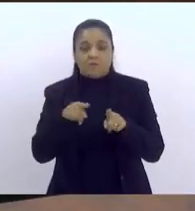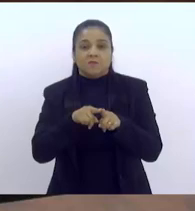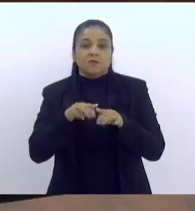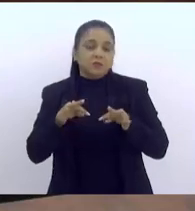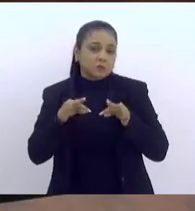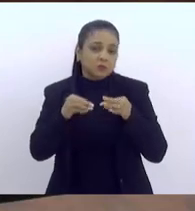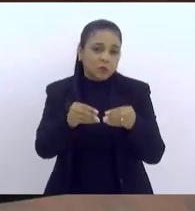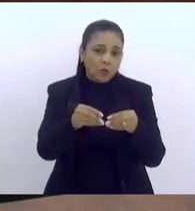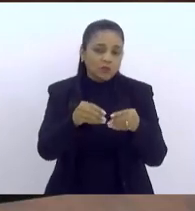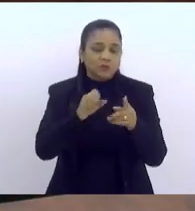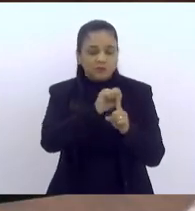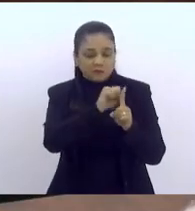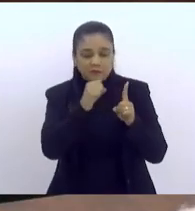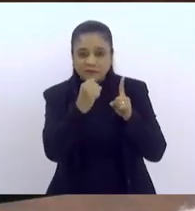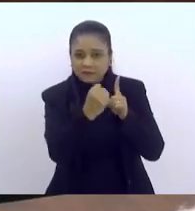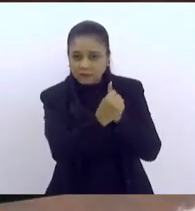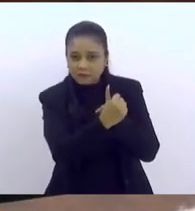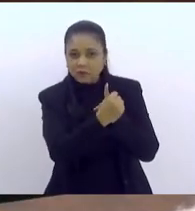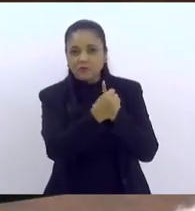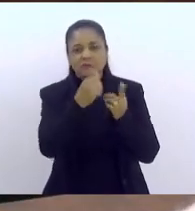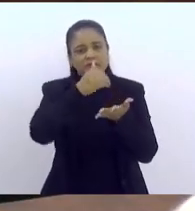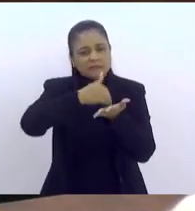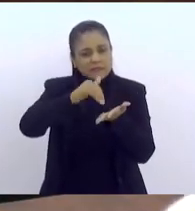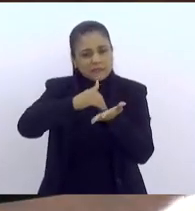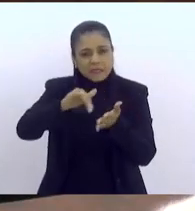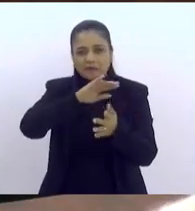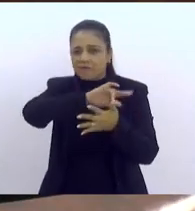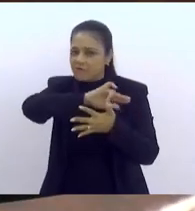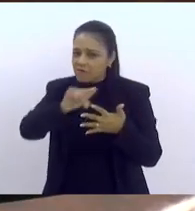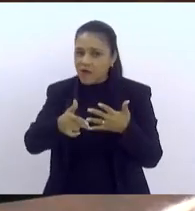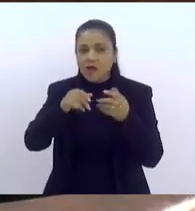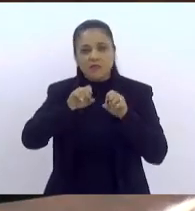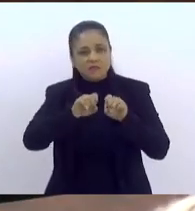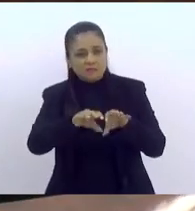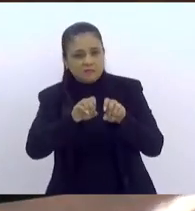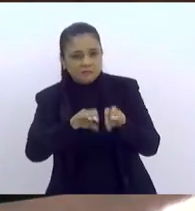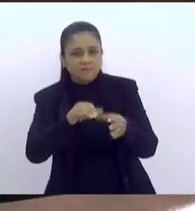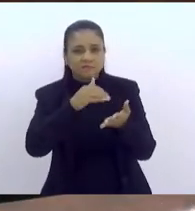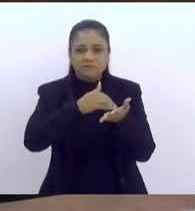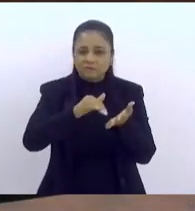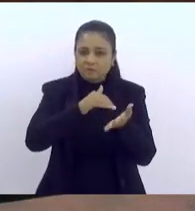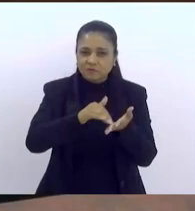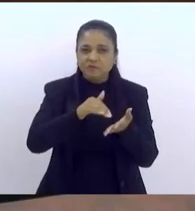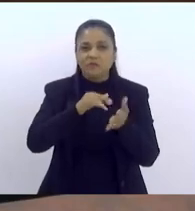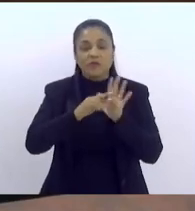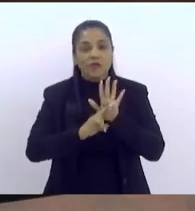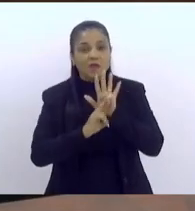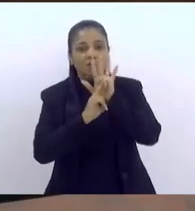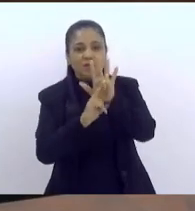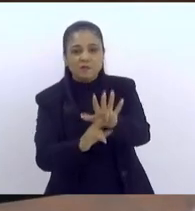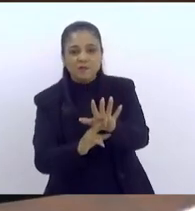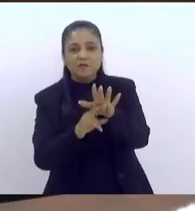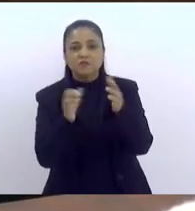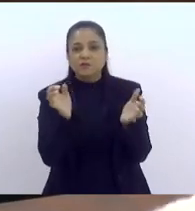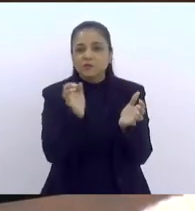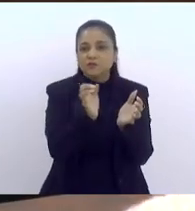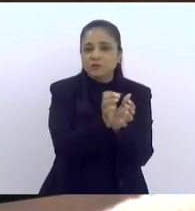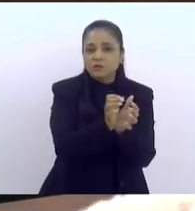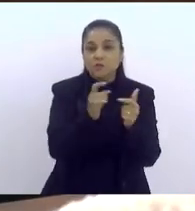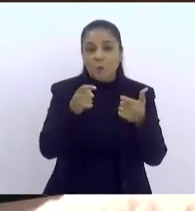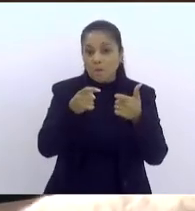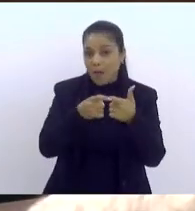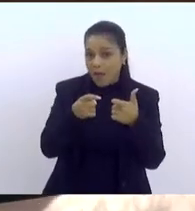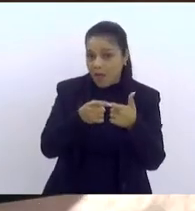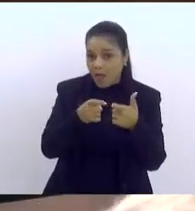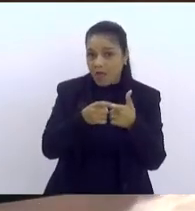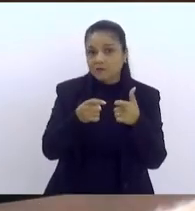servidores da assistência social de diversas secretarias, Secretaria de Educação. Tivemos ali representando a categoria dos médicos.